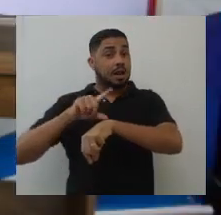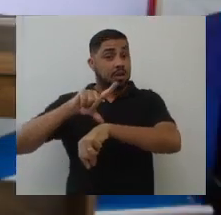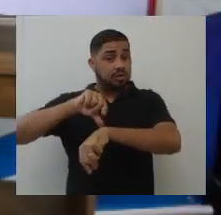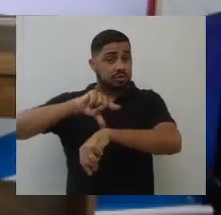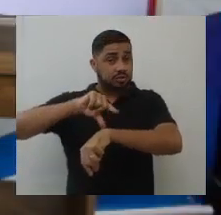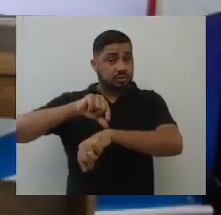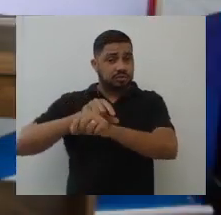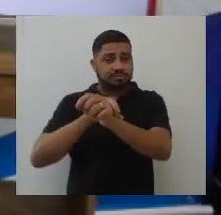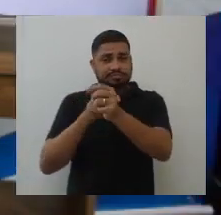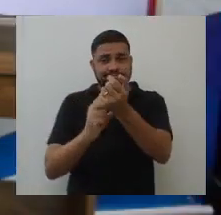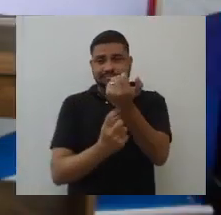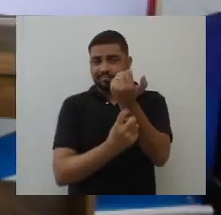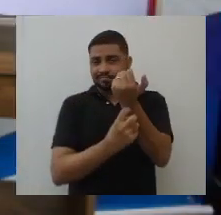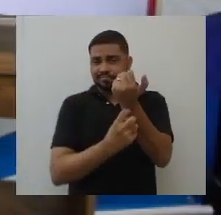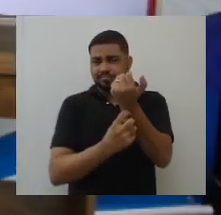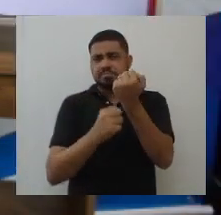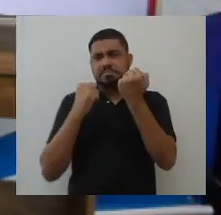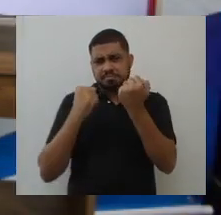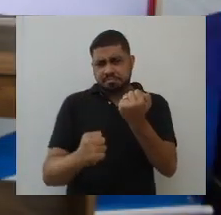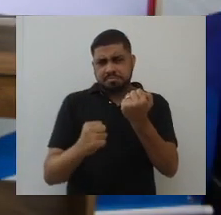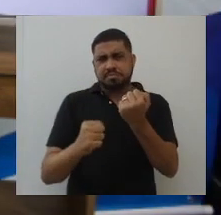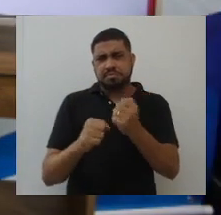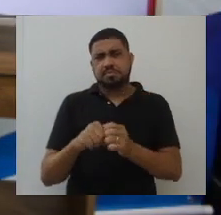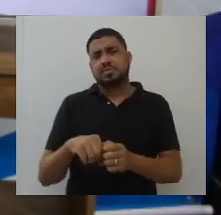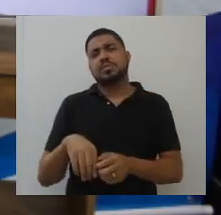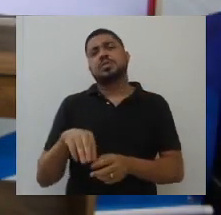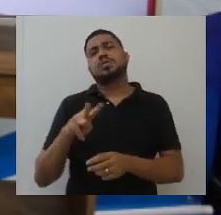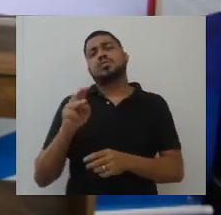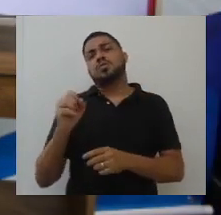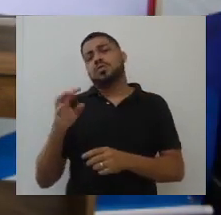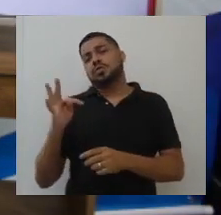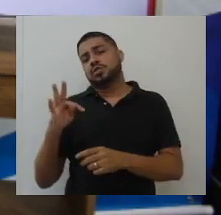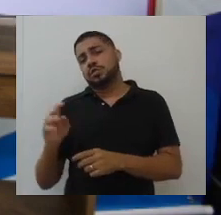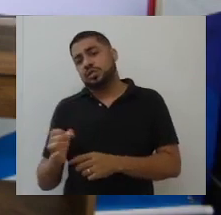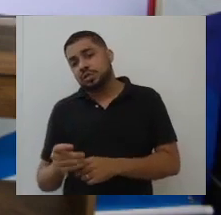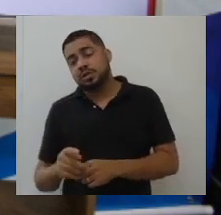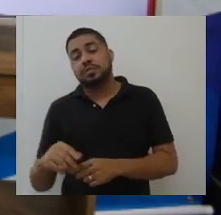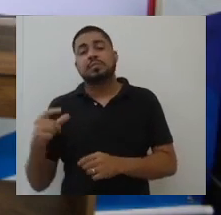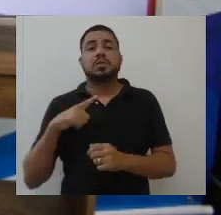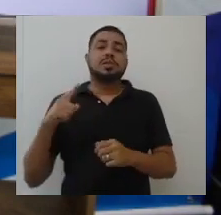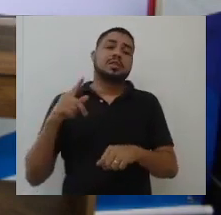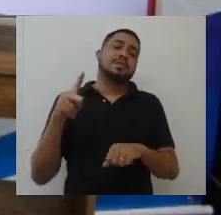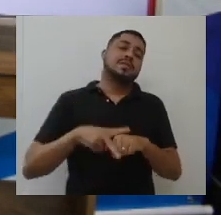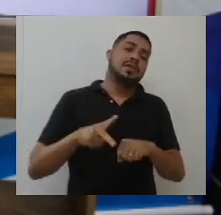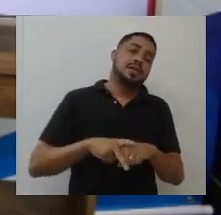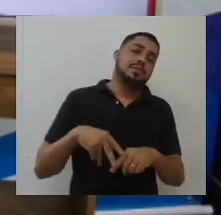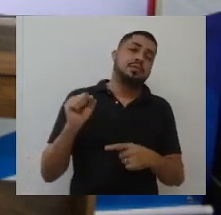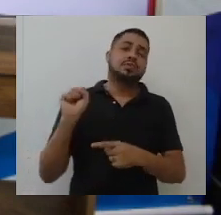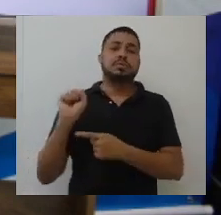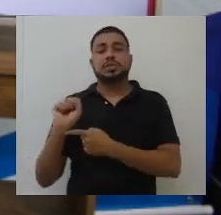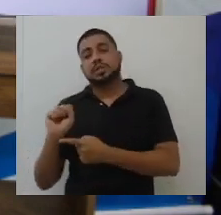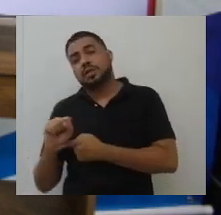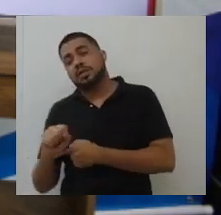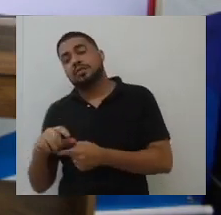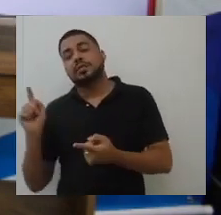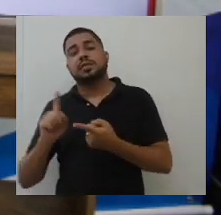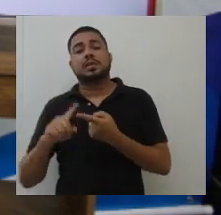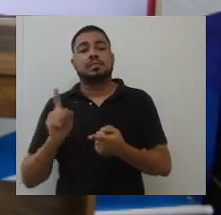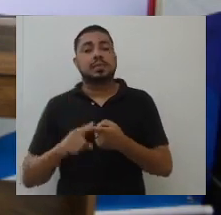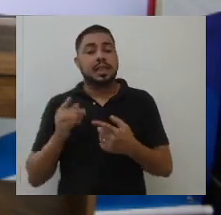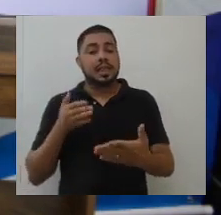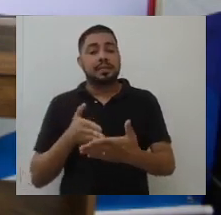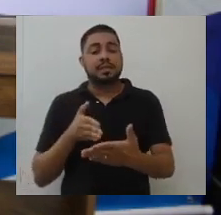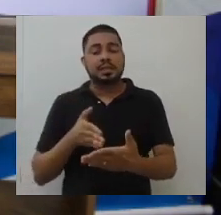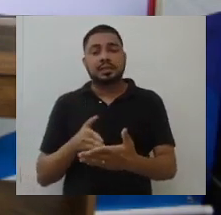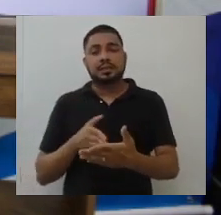meu relógio de pulso, ele pode ser chamado de watch. Então ele pode ser tanto verbo como substantivo. Isso por causa da